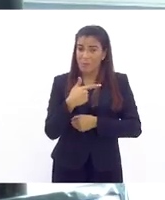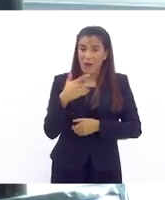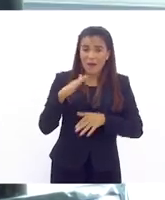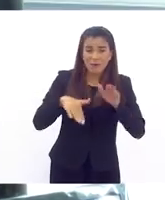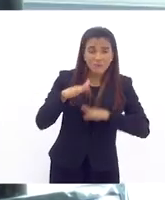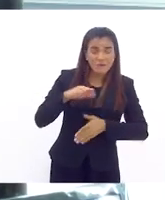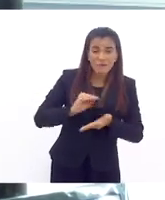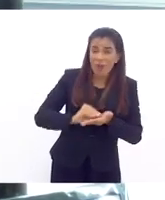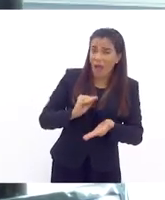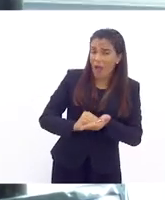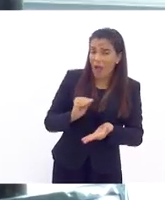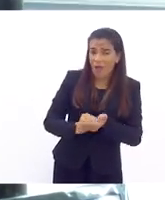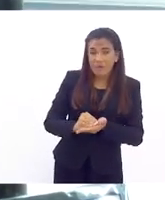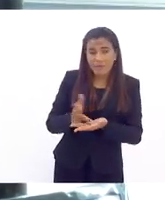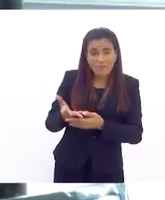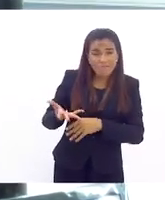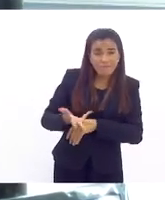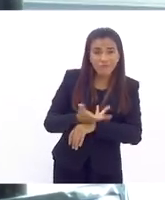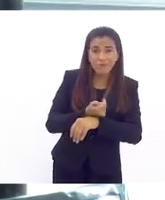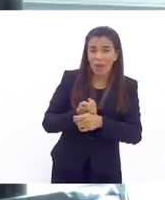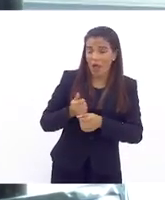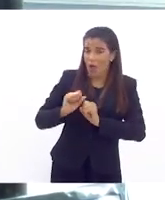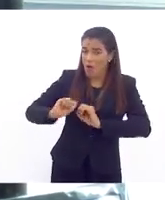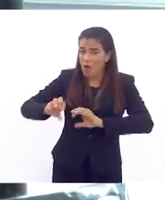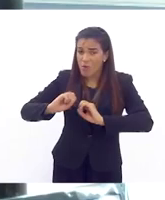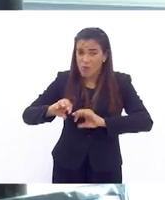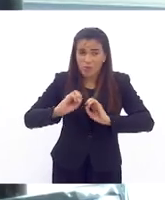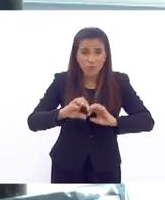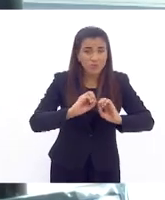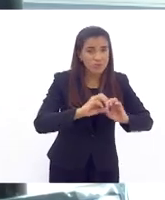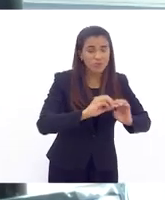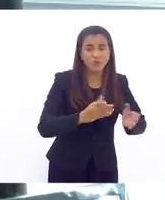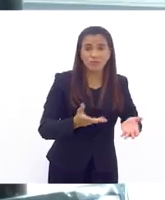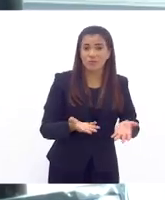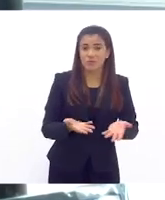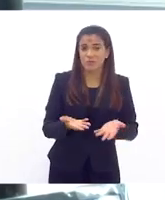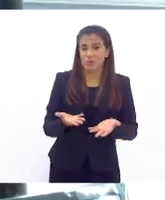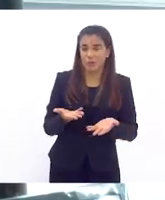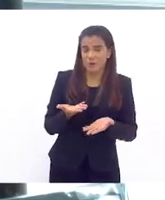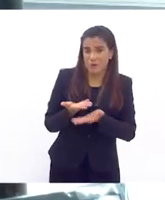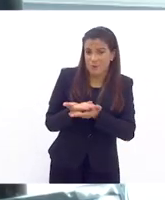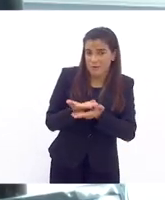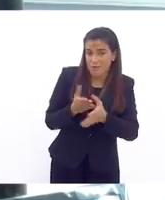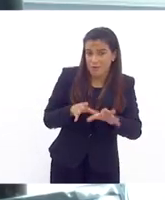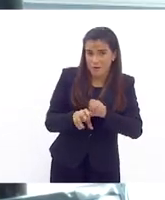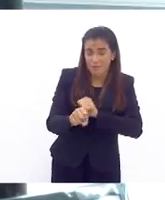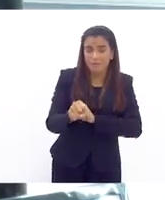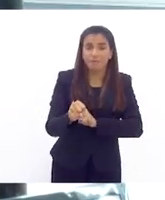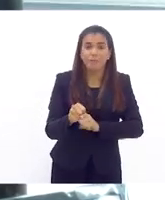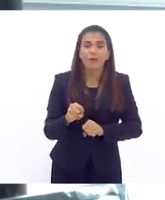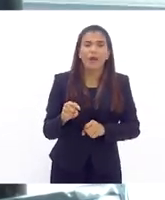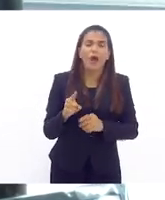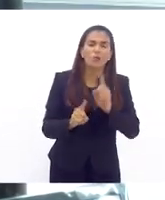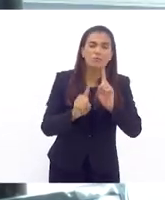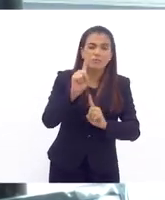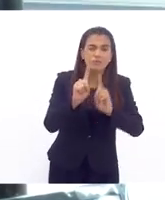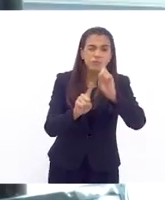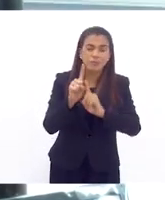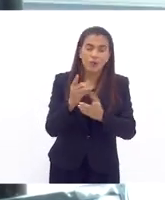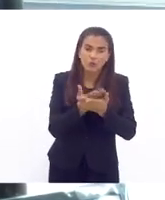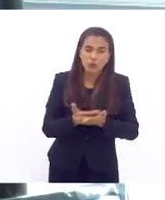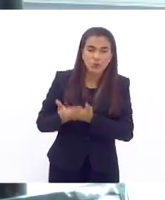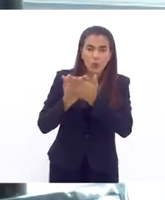para implementar projetos que podem ser absolvidos por esse recurso na última estatística que a gente levantou em 2021